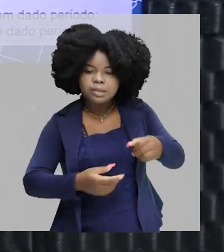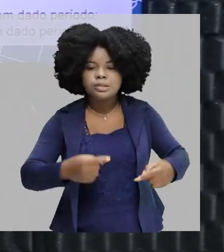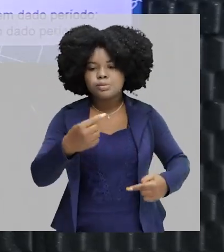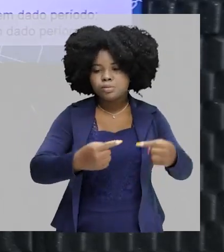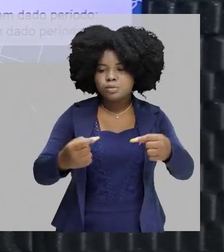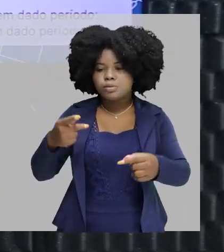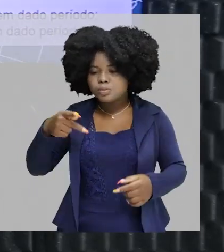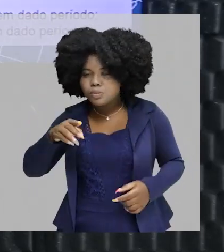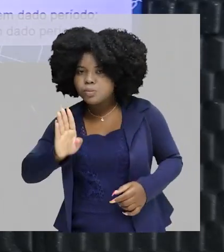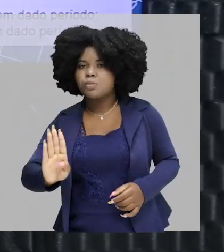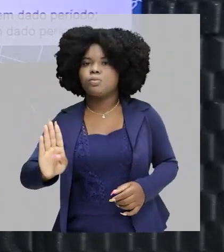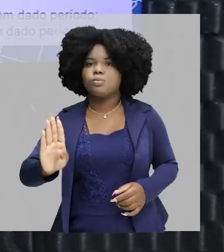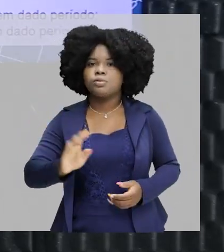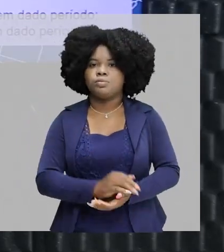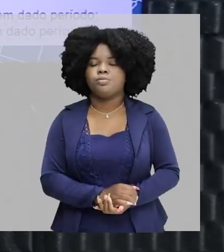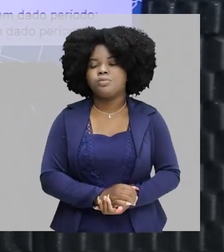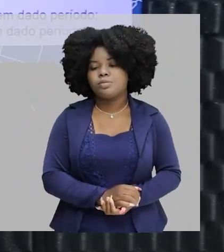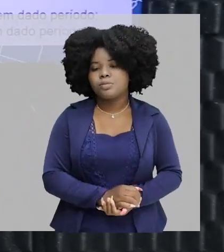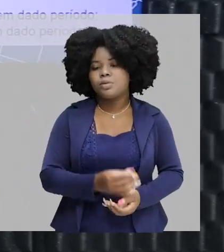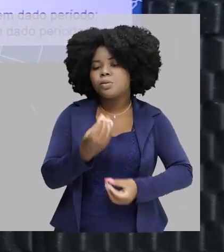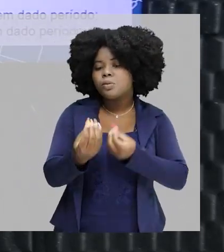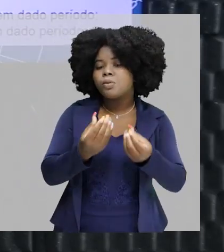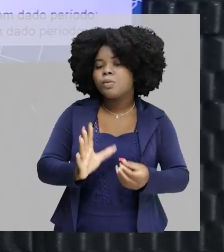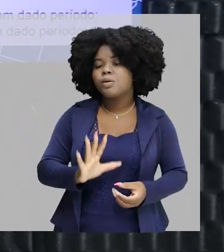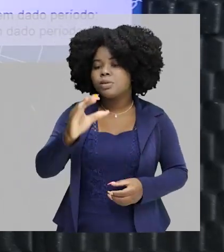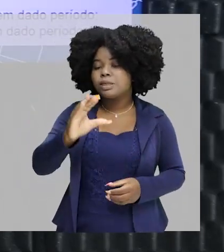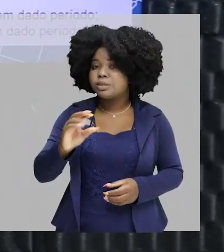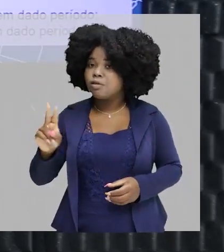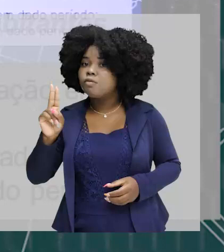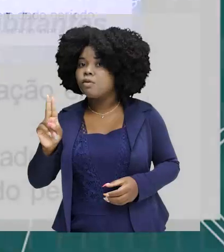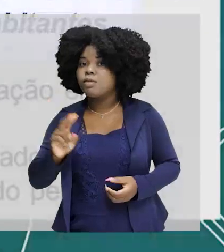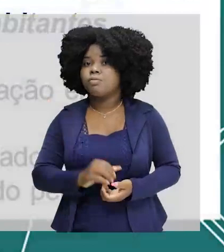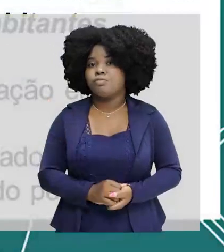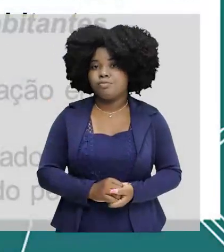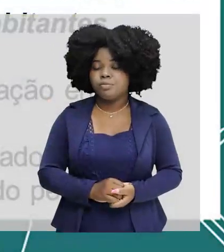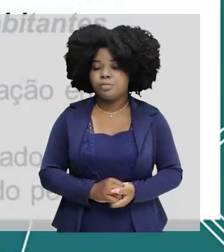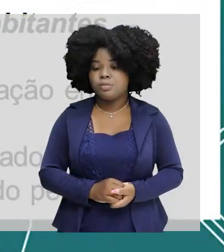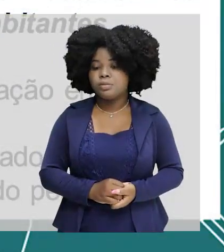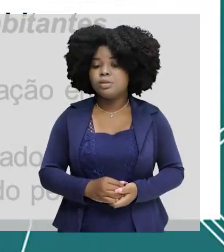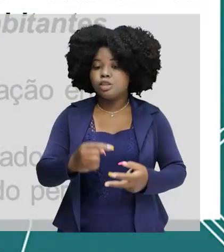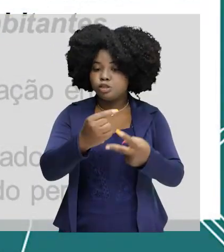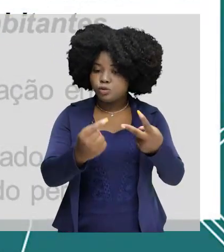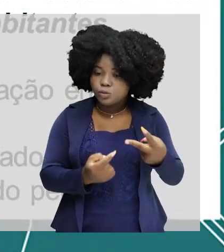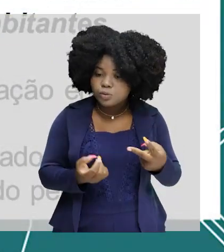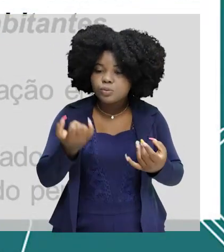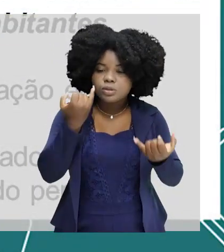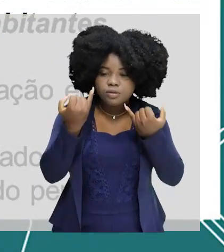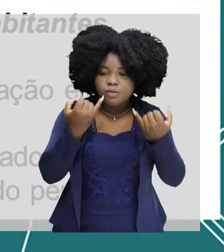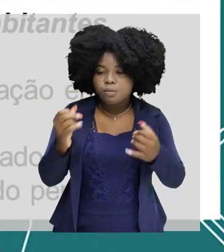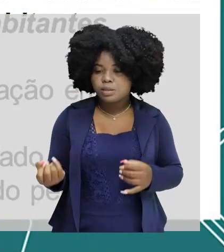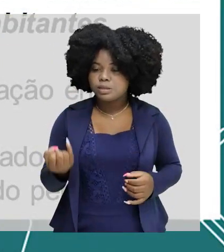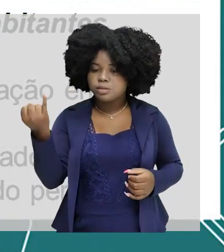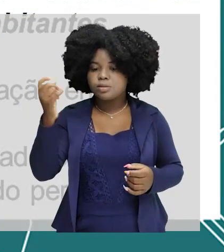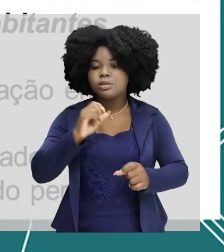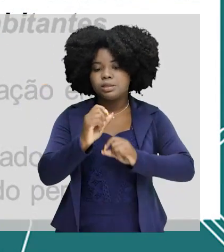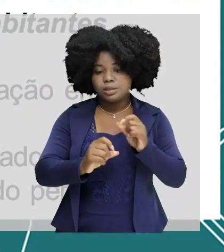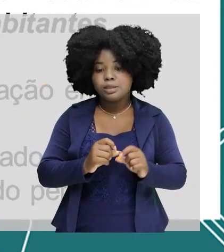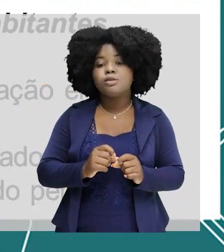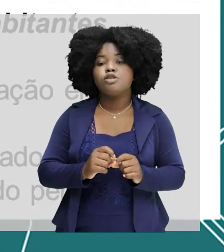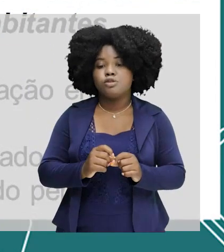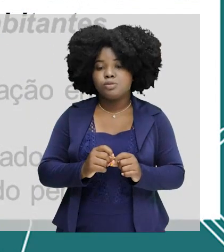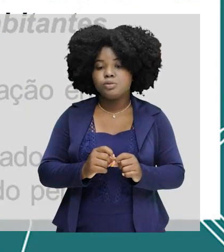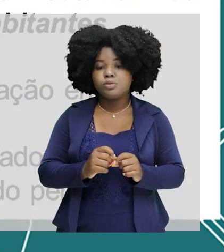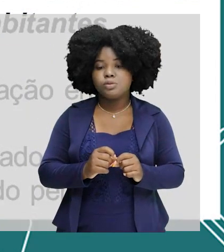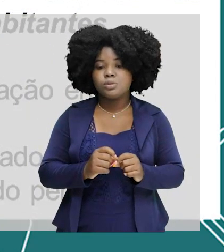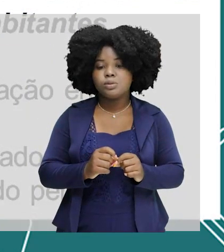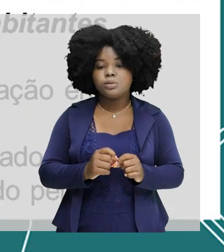Como o crescimento vegetativo, Marcos, ele é elaborado a partir da comparação de dois dados importantes, galera, tá? A taxa de natalidade, o